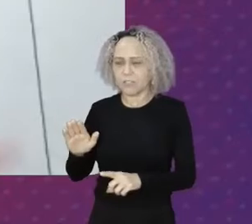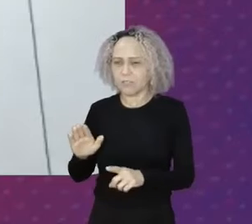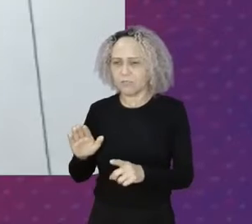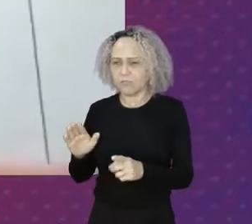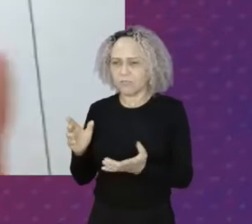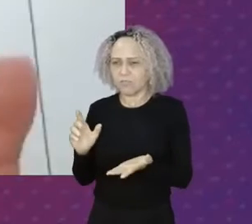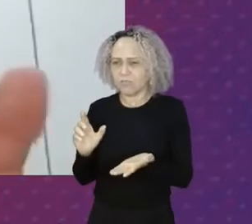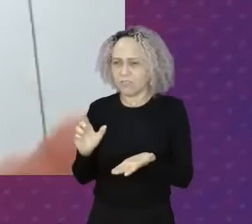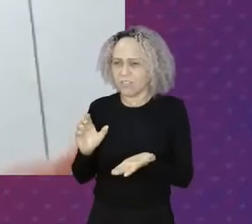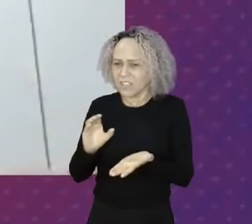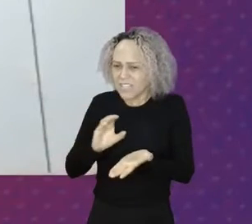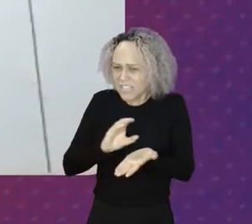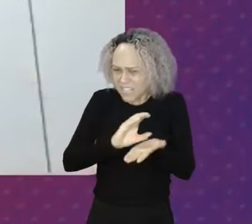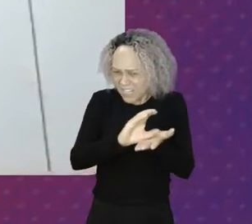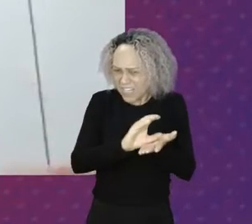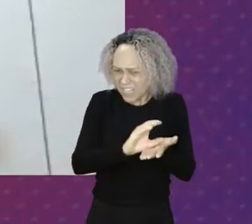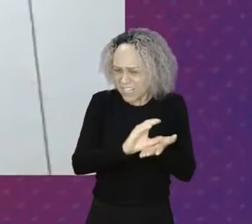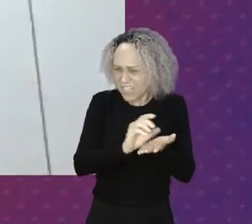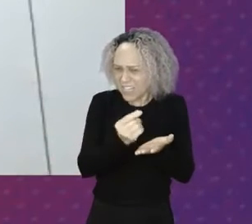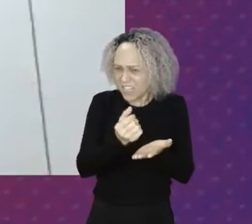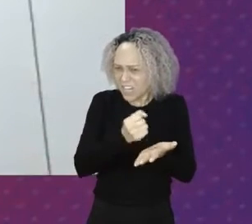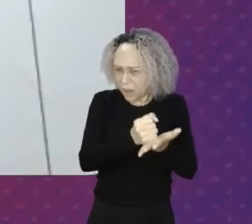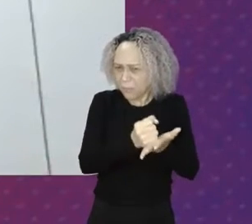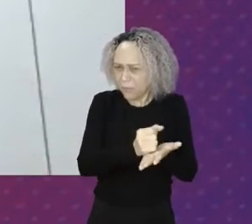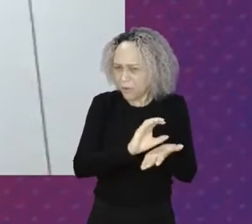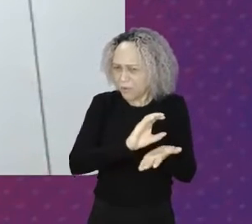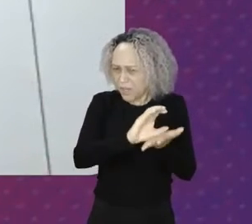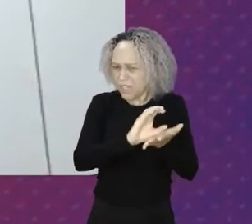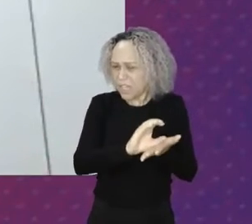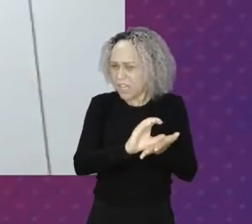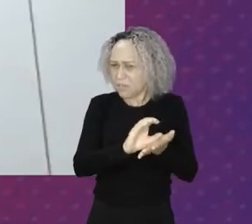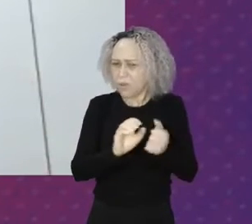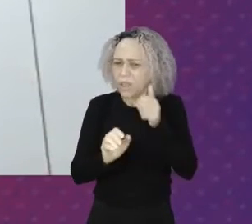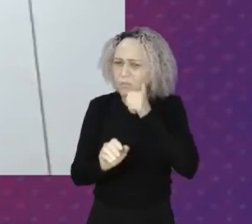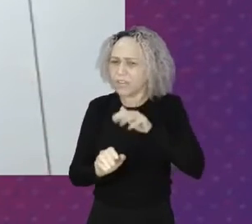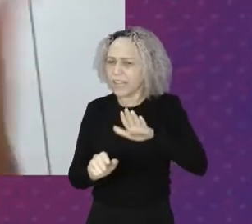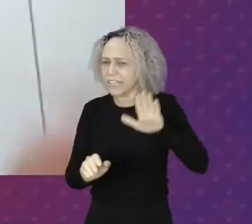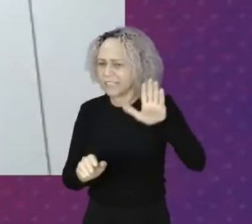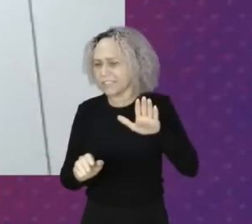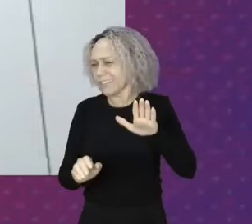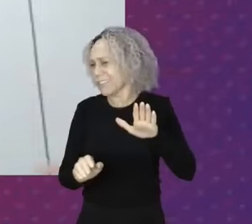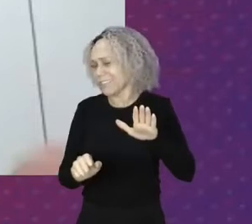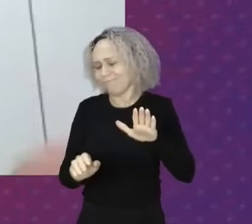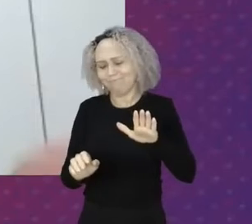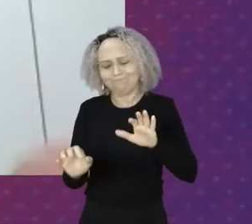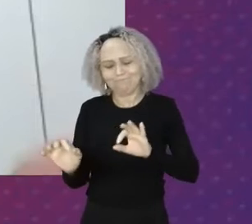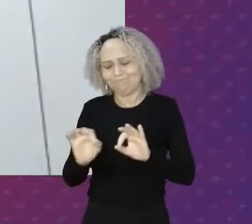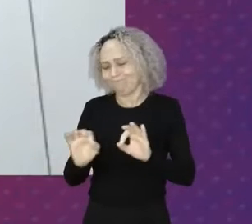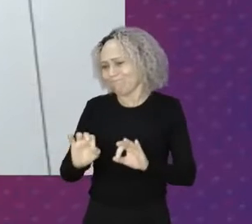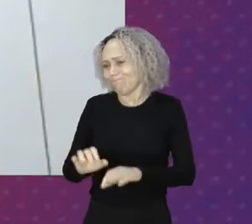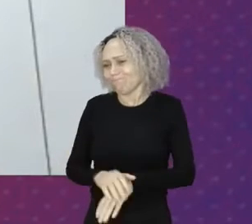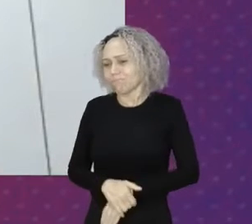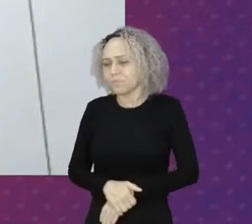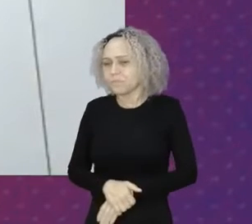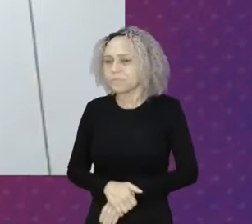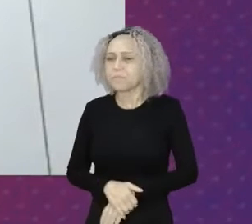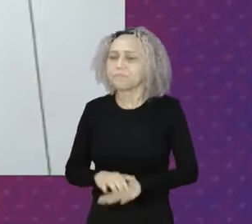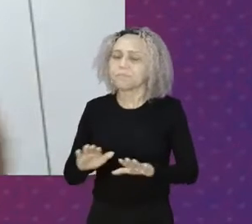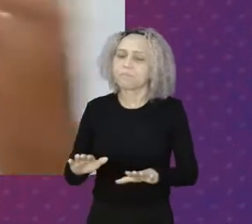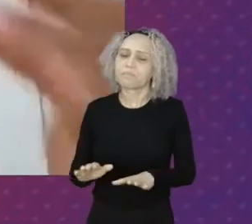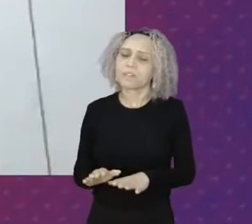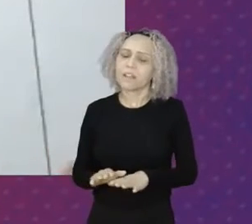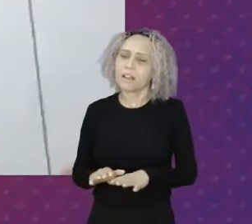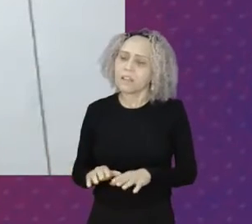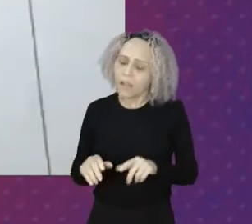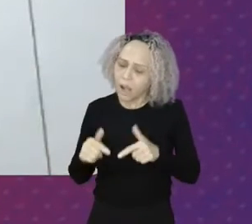essa reflexão junto aos partidos políticos, que precisam também incentivar e garantir nesses espaços de